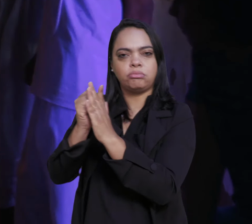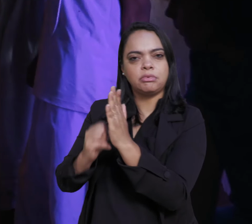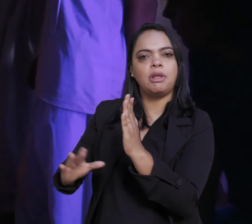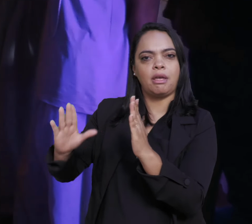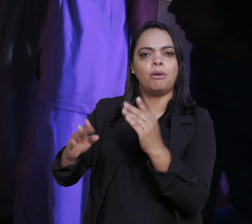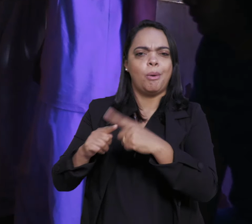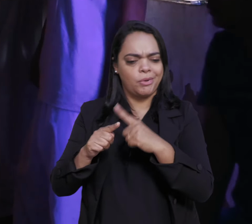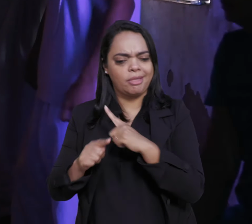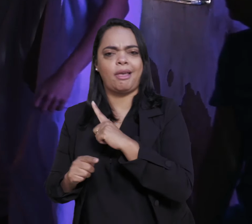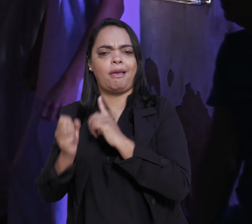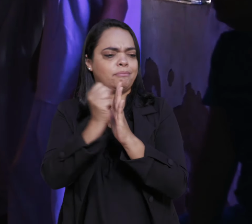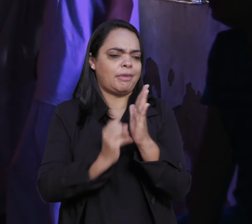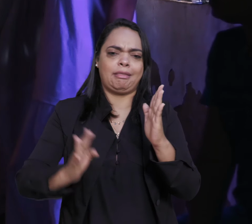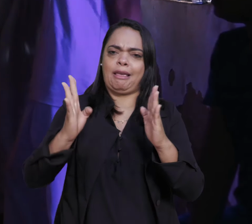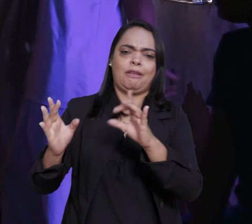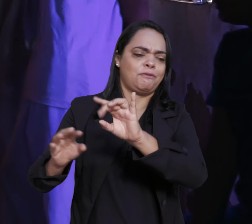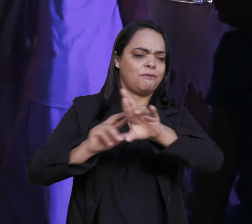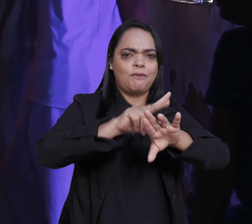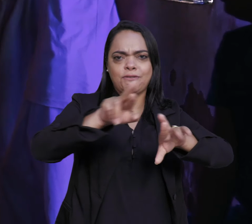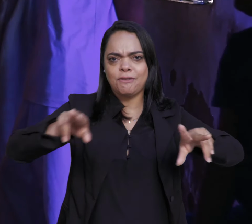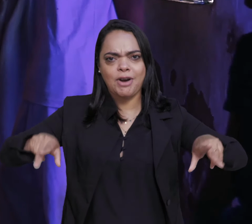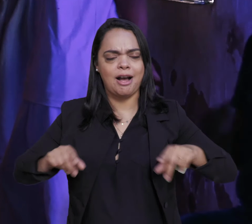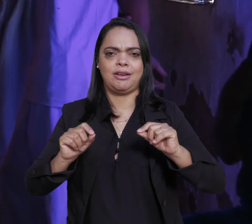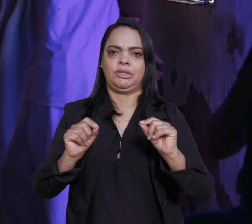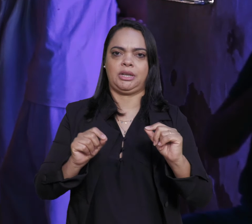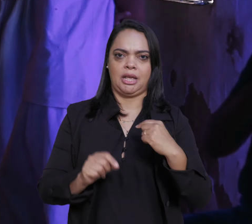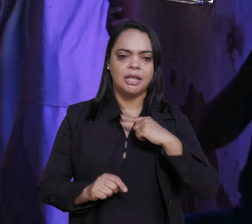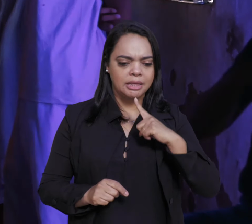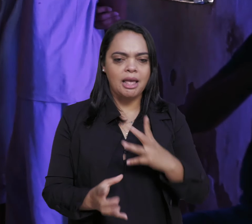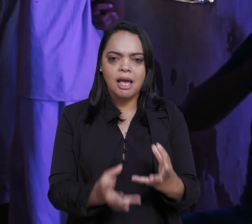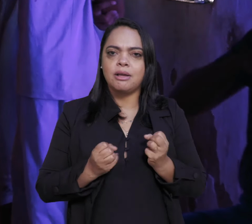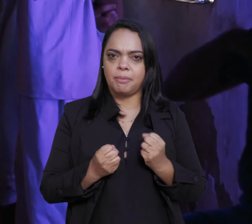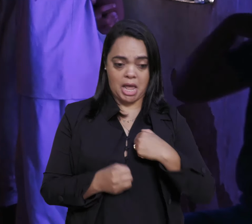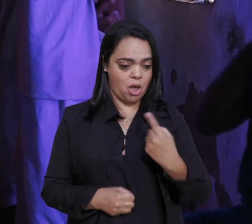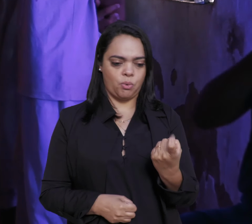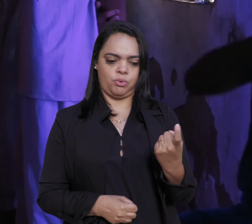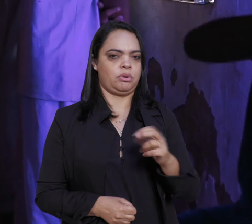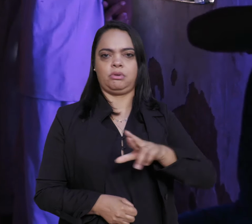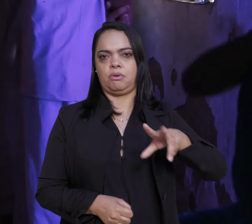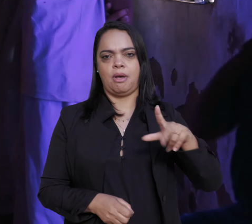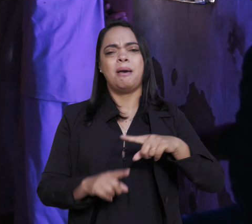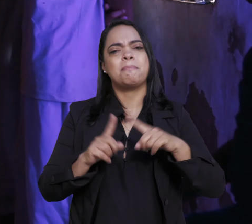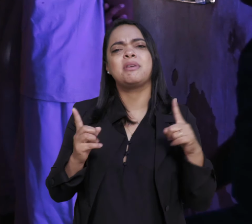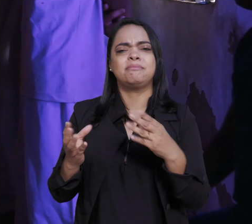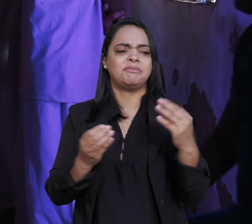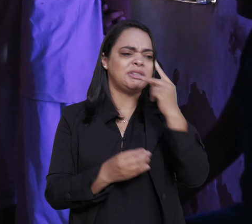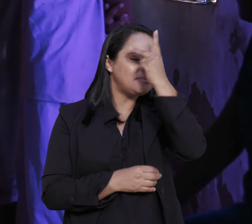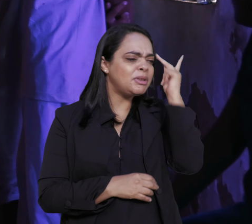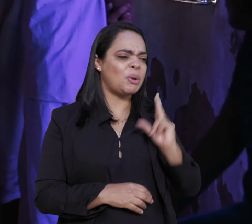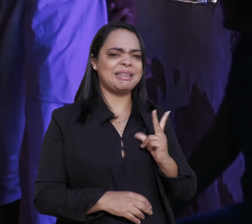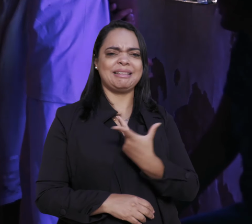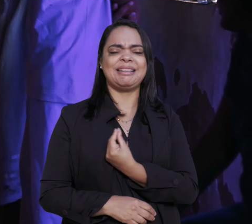difícil, existem lugares de acolhimento, eu não sou a única. Só que muita gente trans compra esse